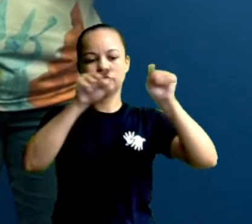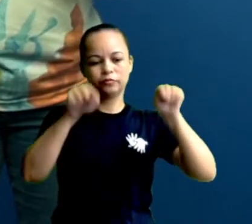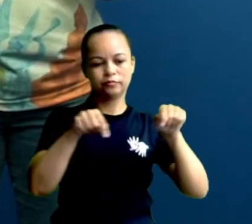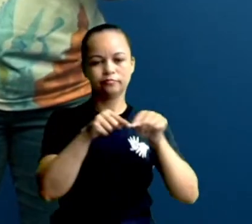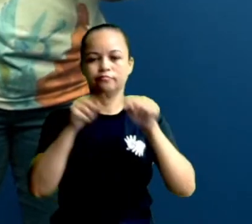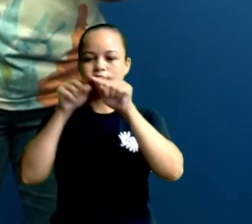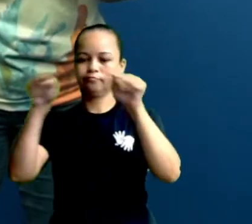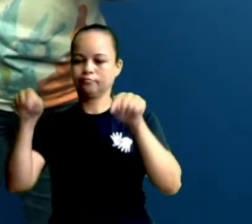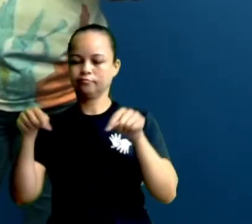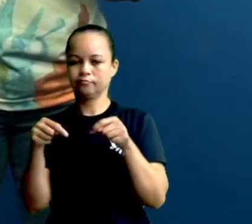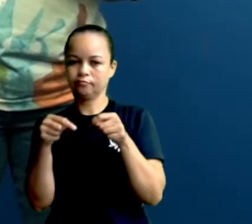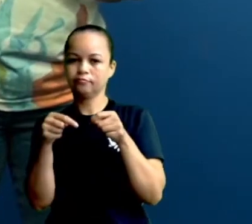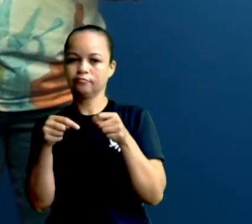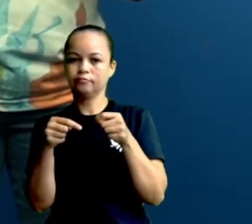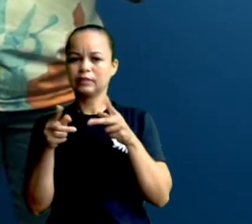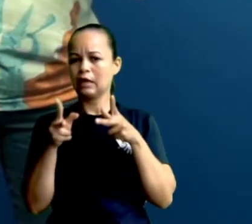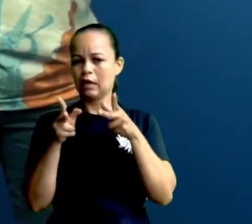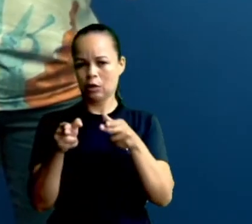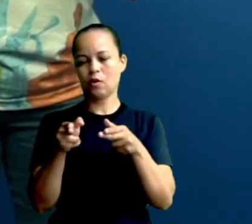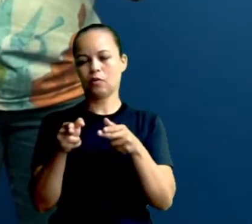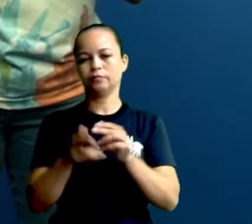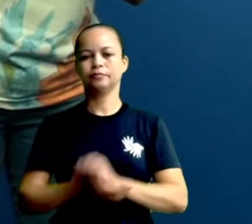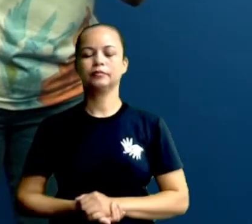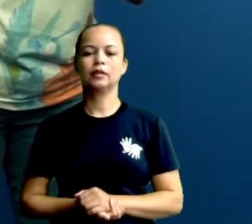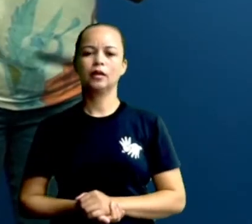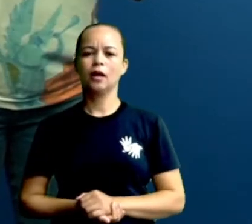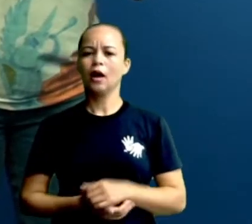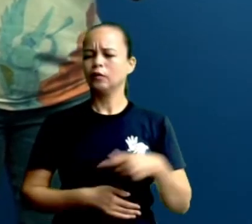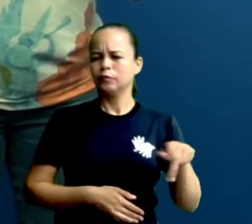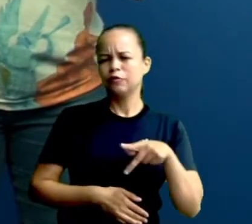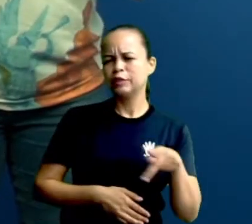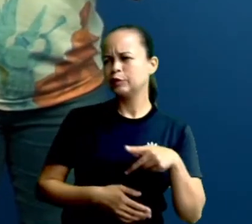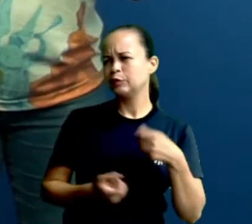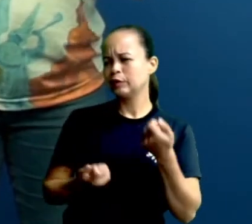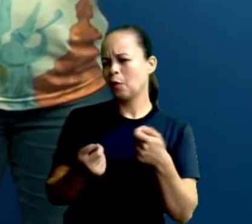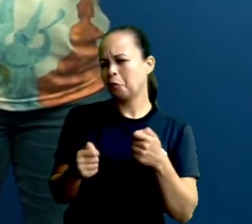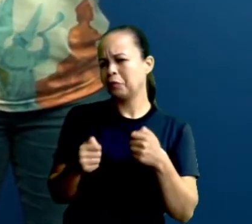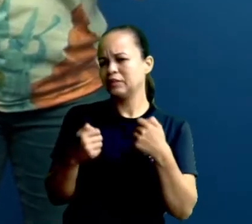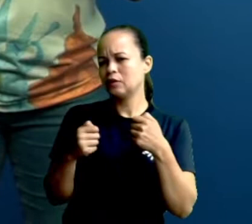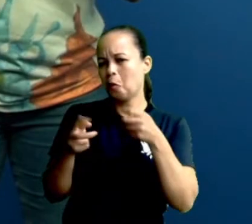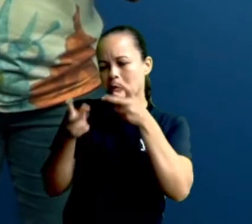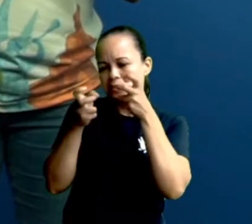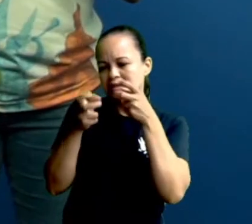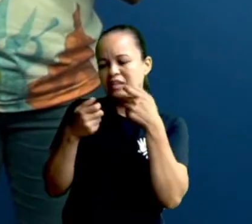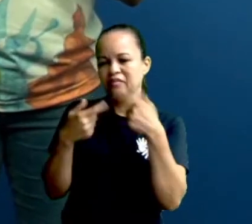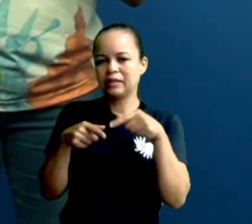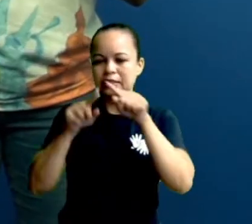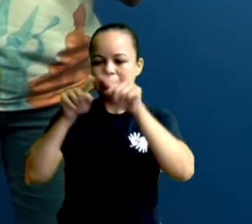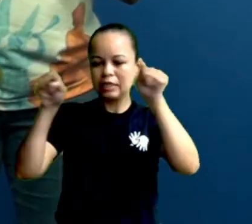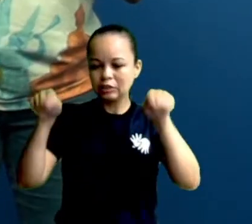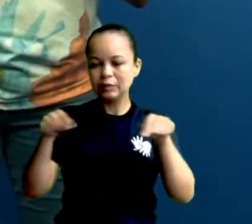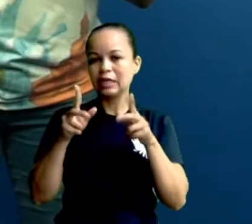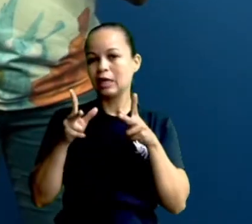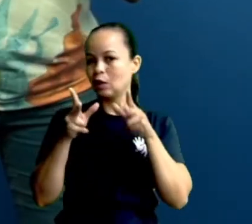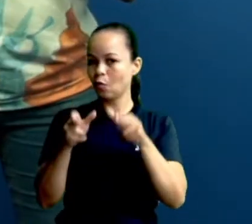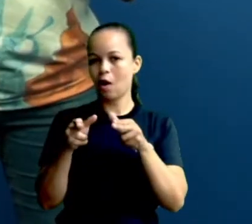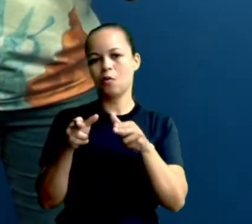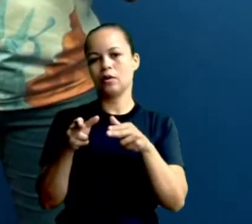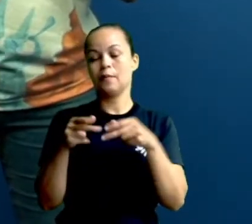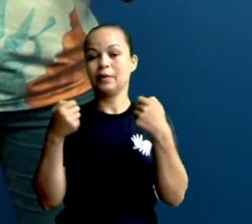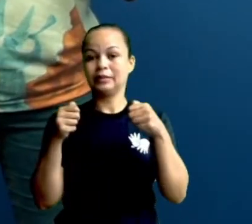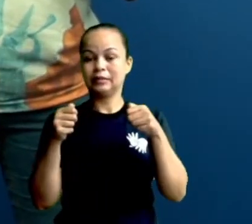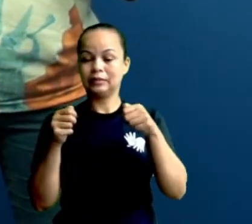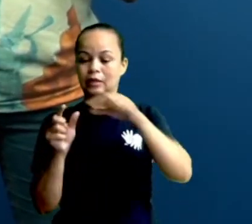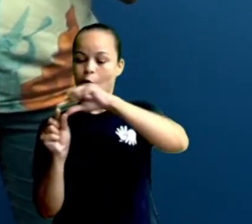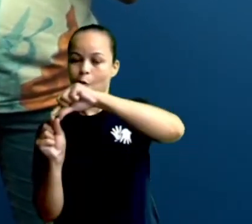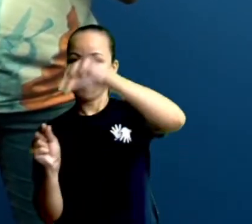tá? Então, precisa observar isso. Ah, professor, então não é observar se as medidas deles todas são iguais. Eu tenho que ver os